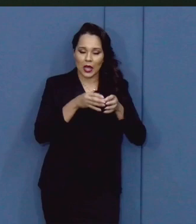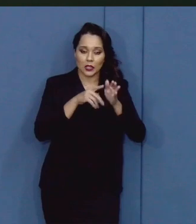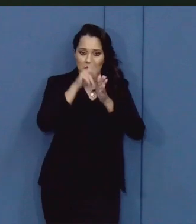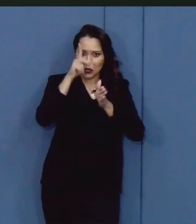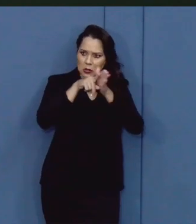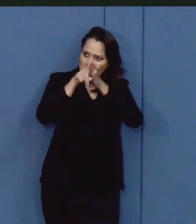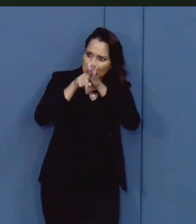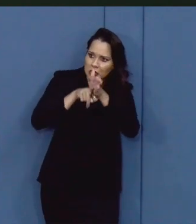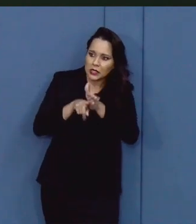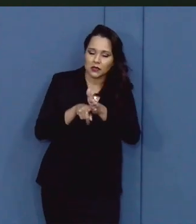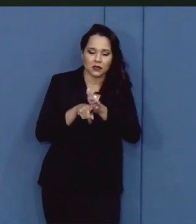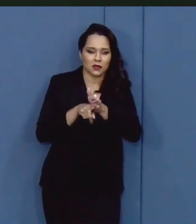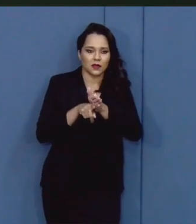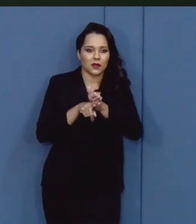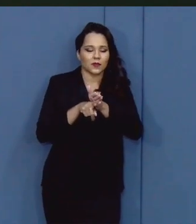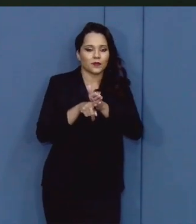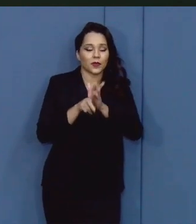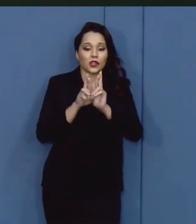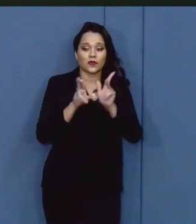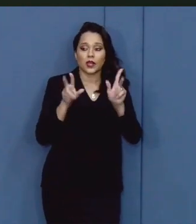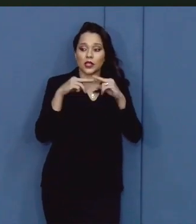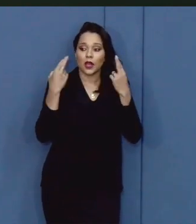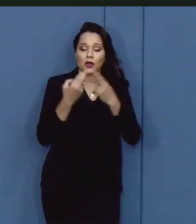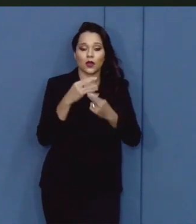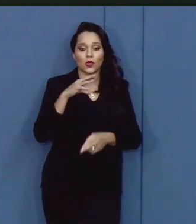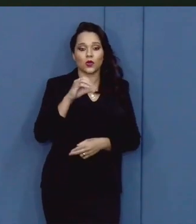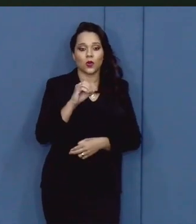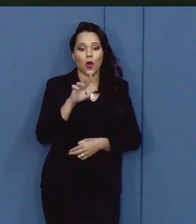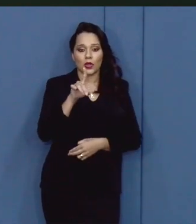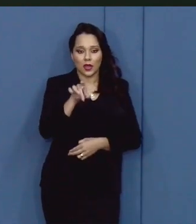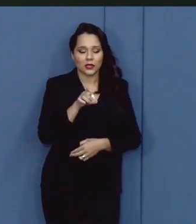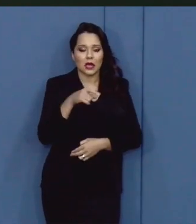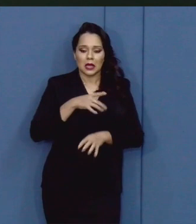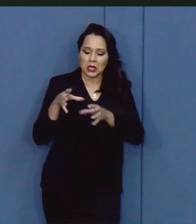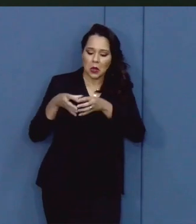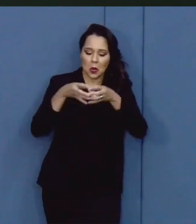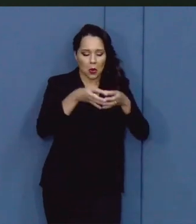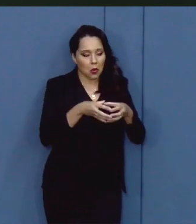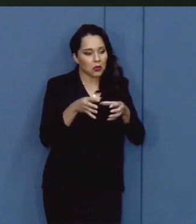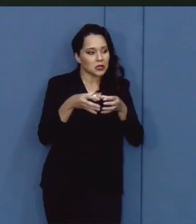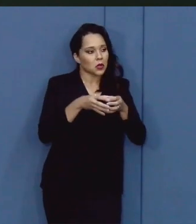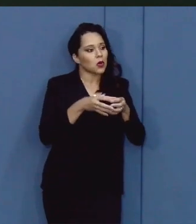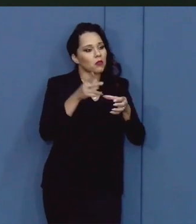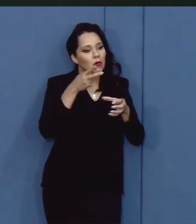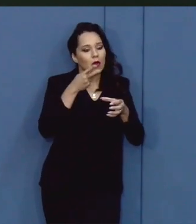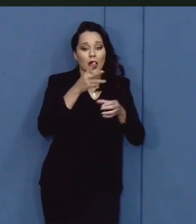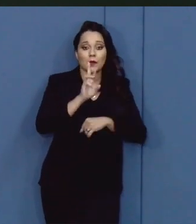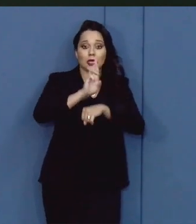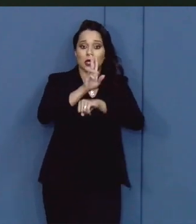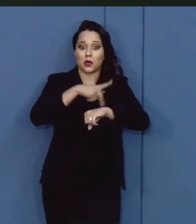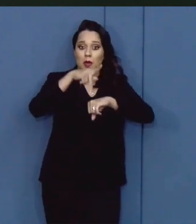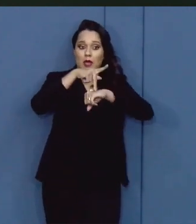que, diferentemente da reunião do Códex, onde tem uma delegação e essa delegação fala pelo